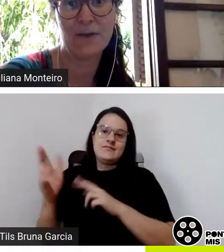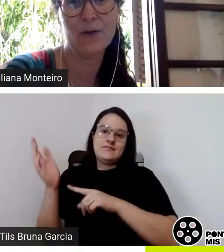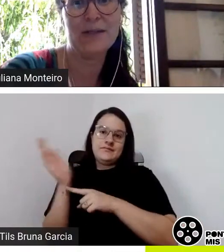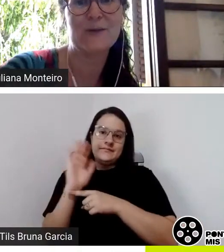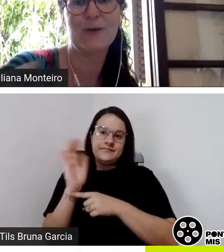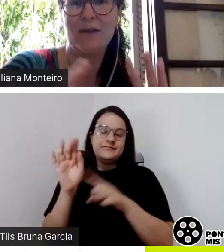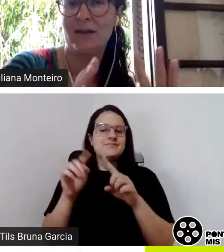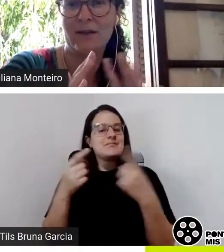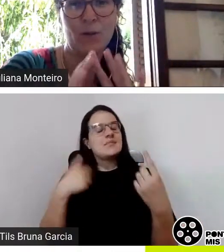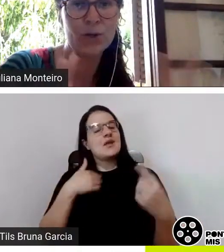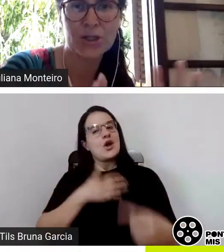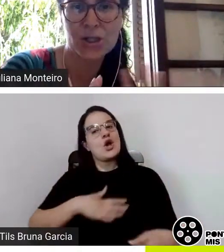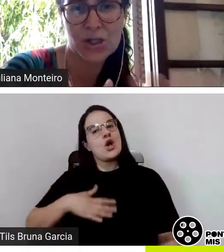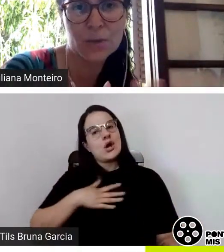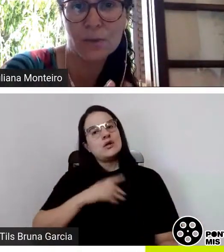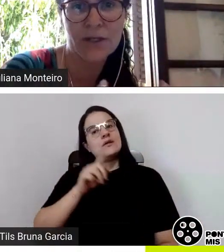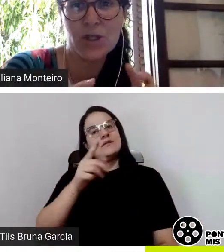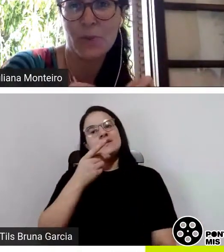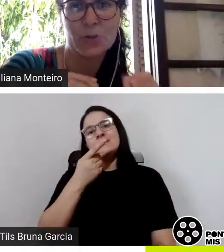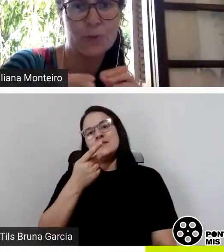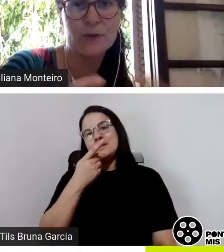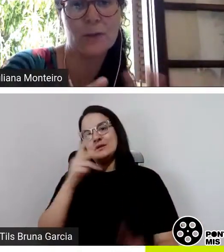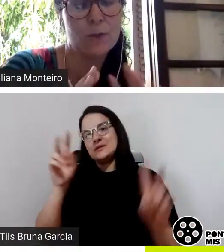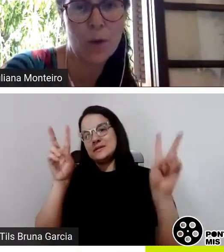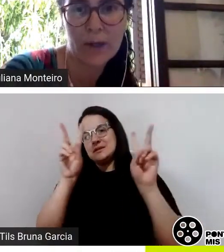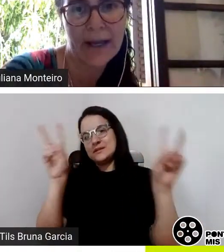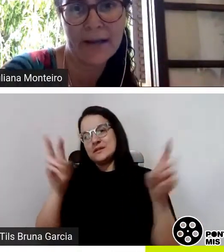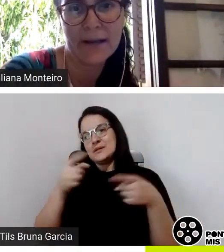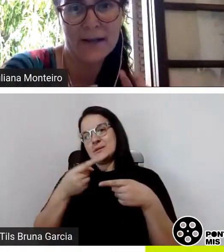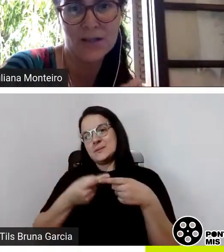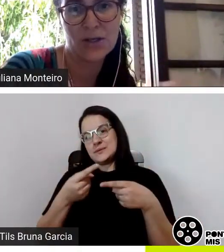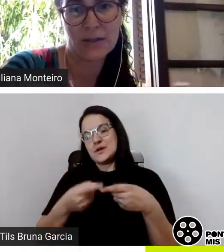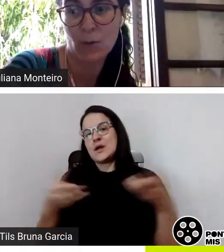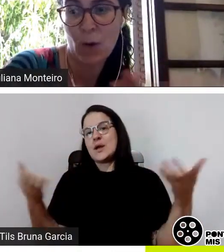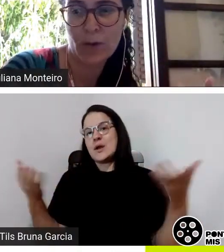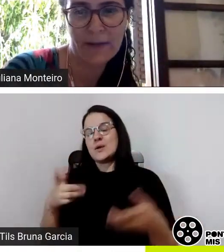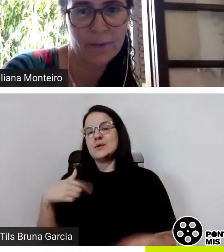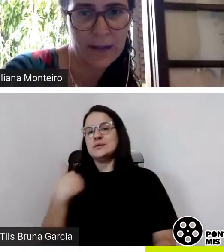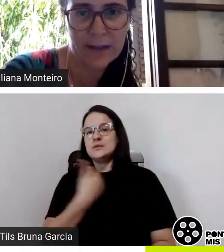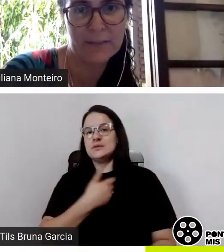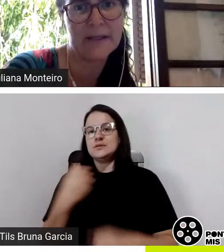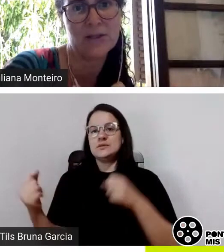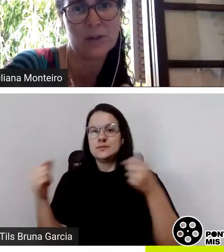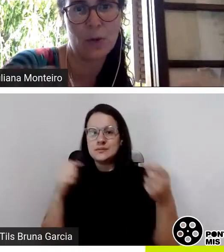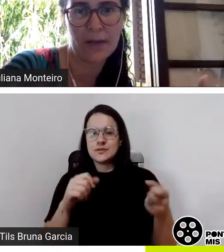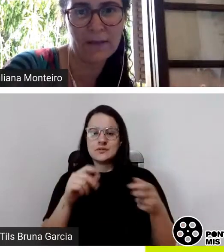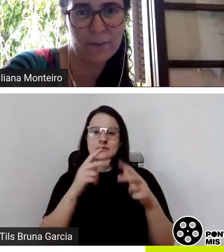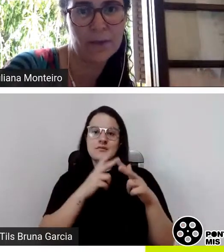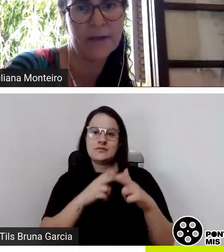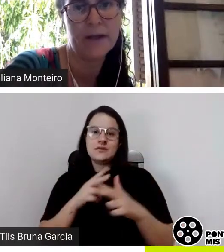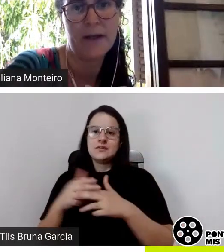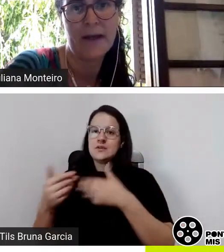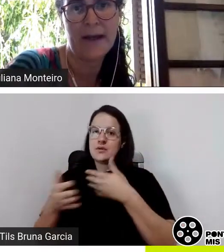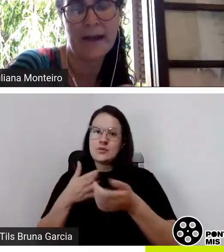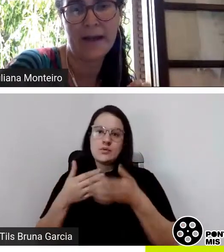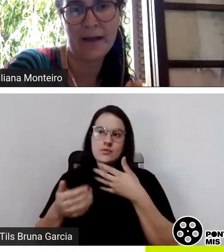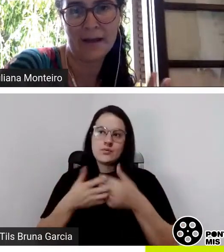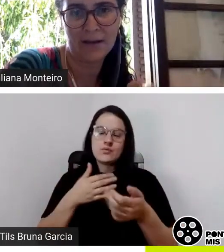adorei que você falou isso, que hoje a gente pode produzir com qualquer... seja qualquer for a câmera, seja qualquer